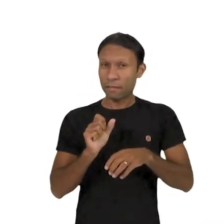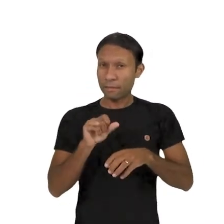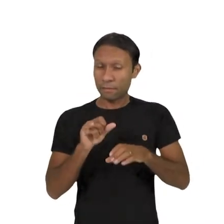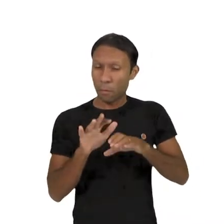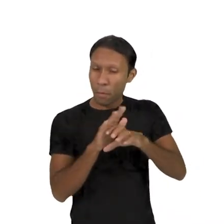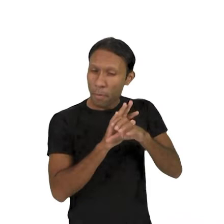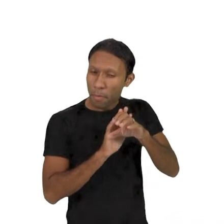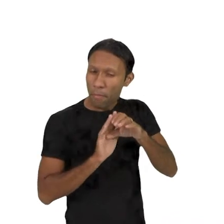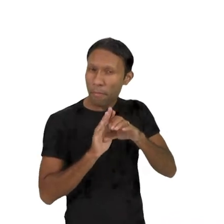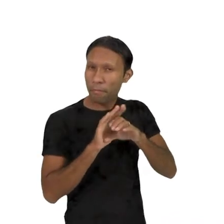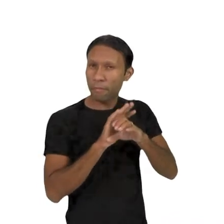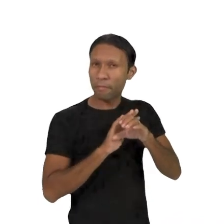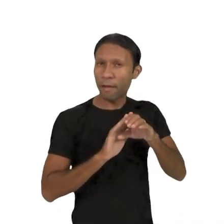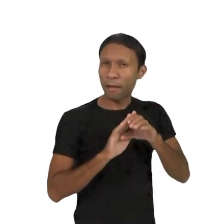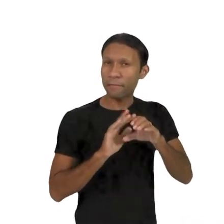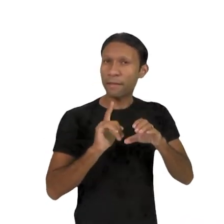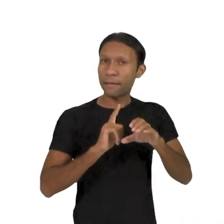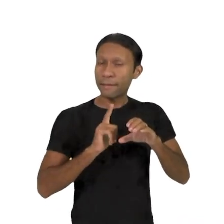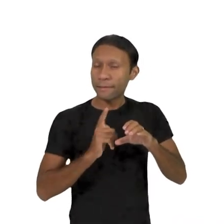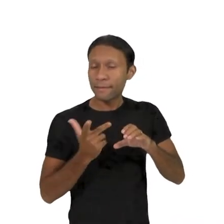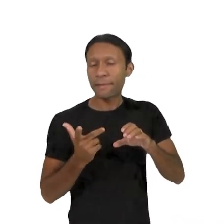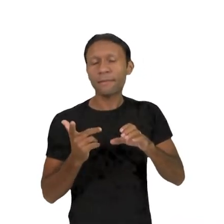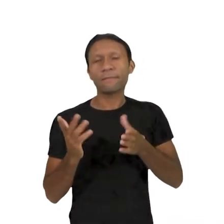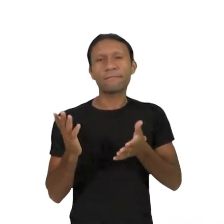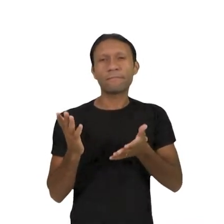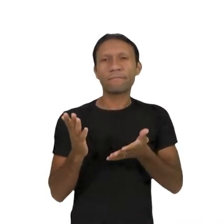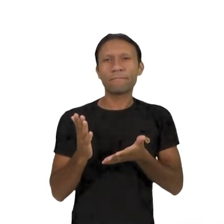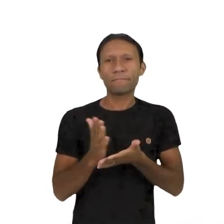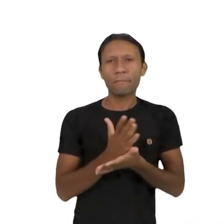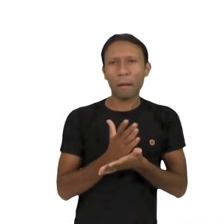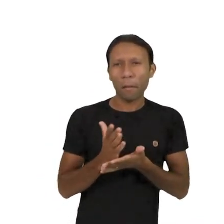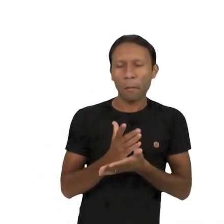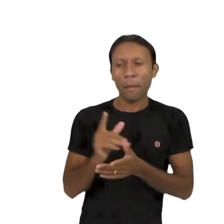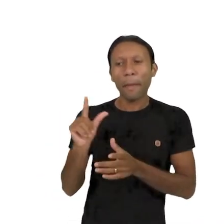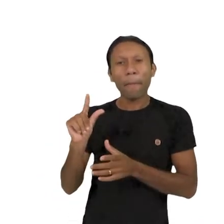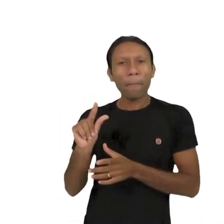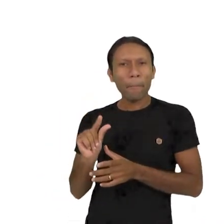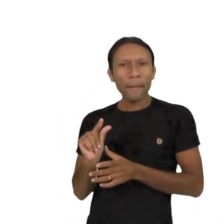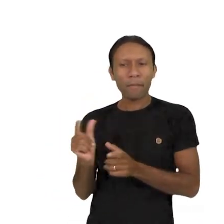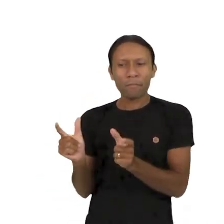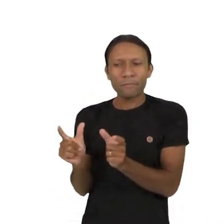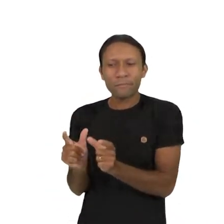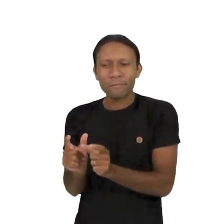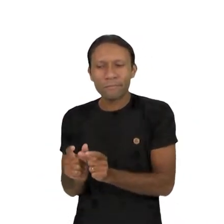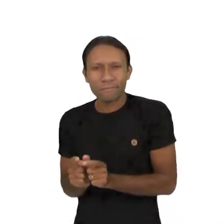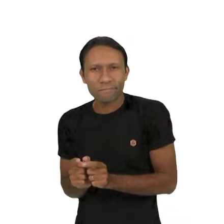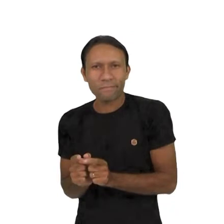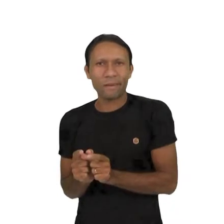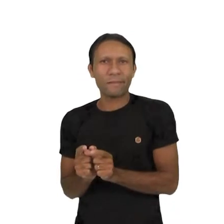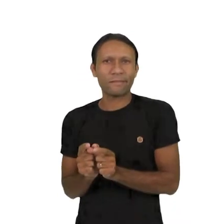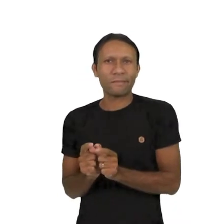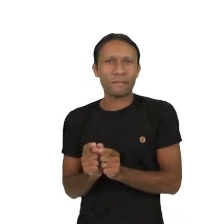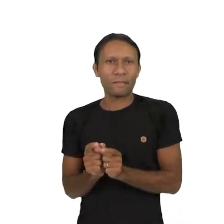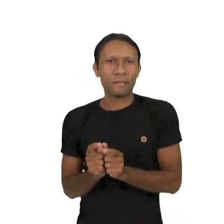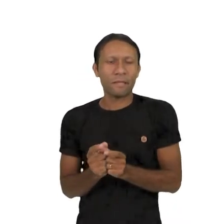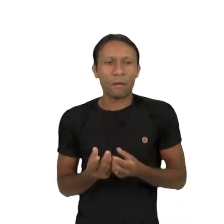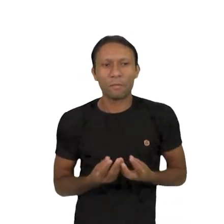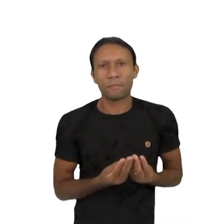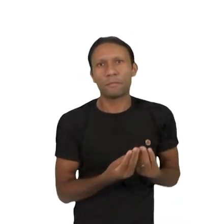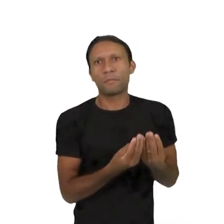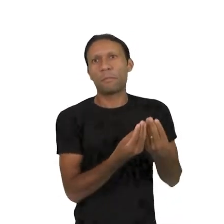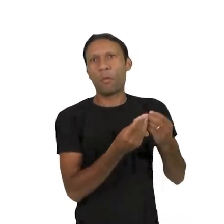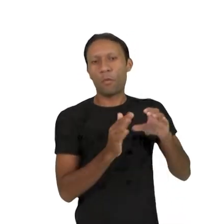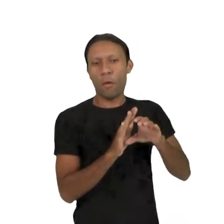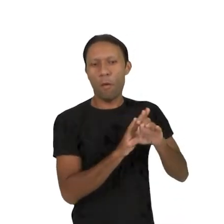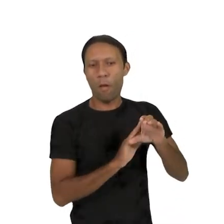células procariontes, você tem, lógico, bem menos material, tá? Você não tem o tanto de organelas que tem